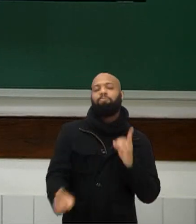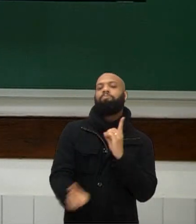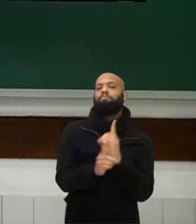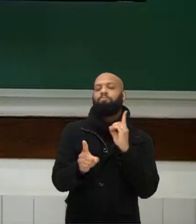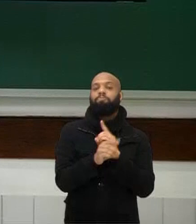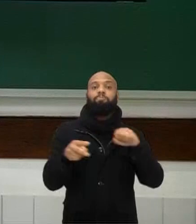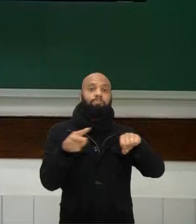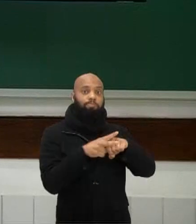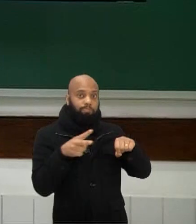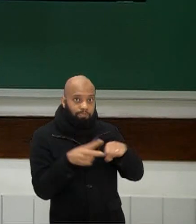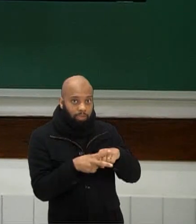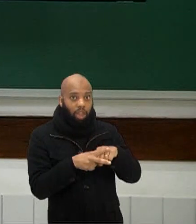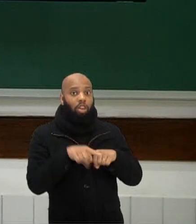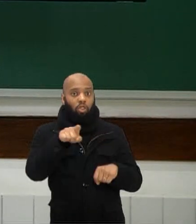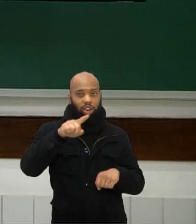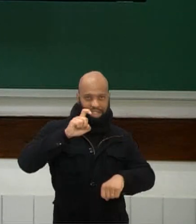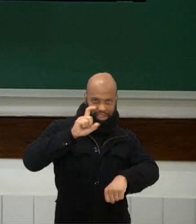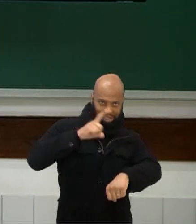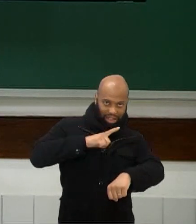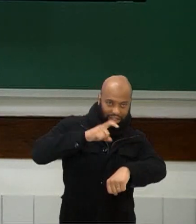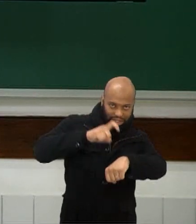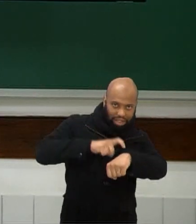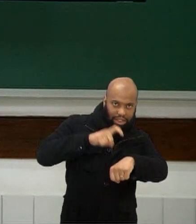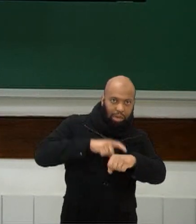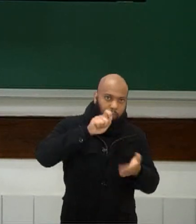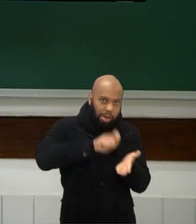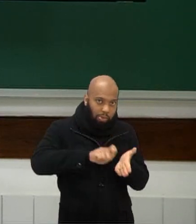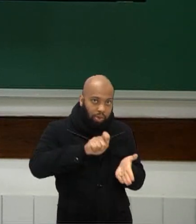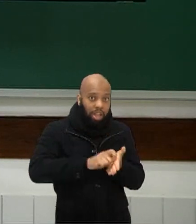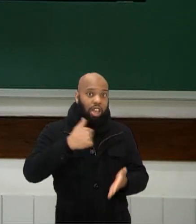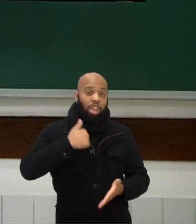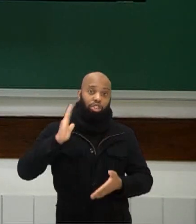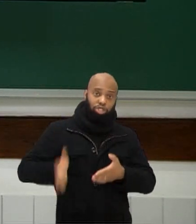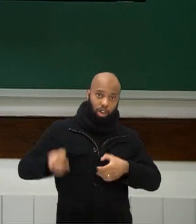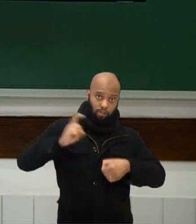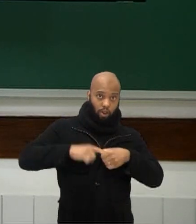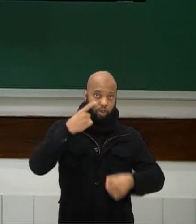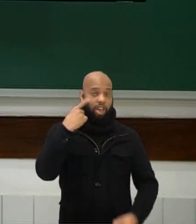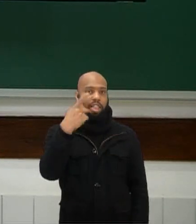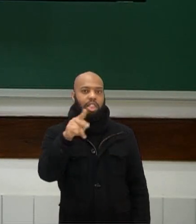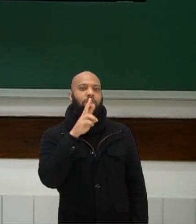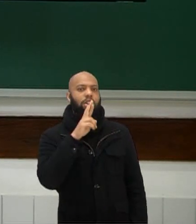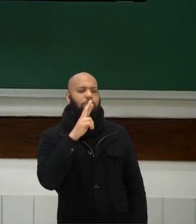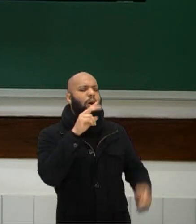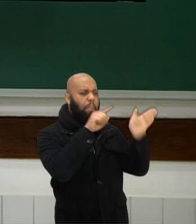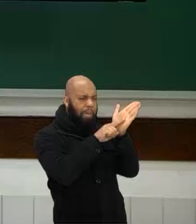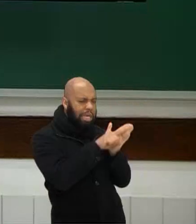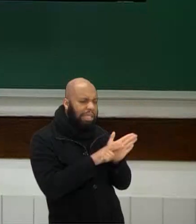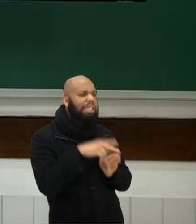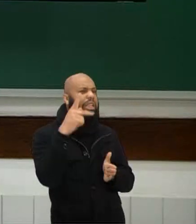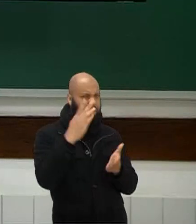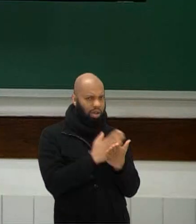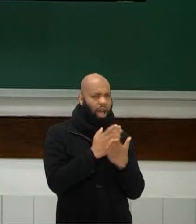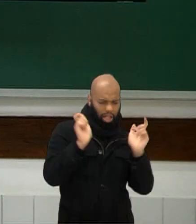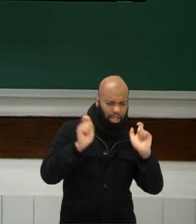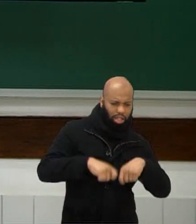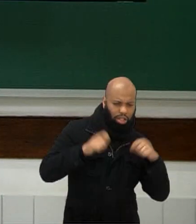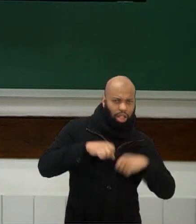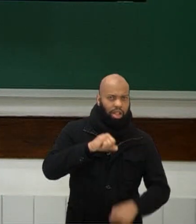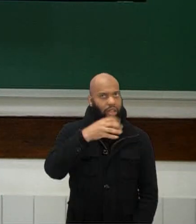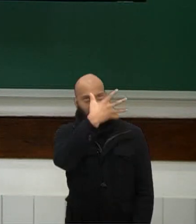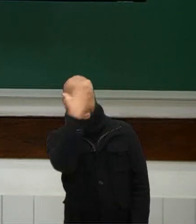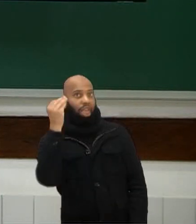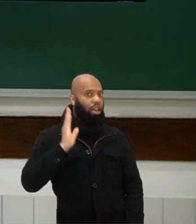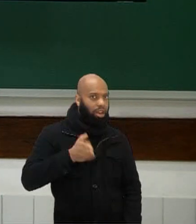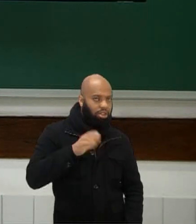vão encontrar os verbos que estão no modo imperativo. Vou dar um tempo para você pesquisar aí no seu caderno, caso você não se lembre o que